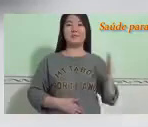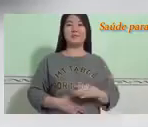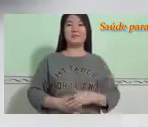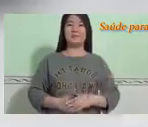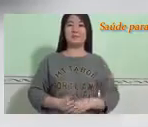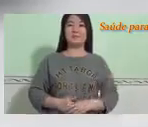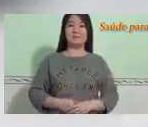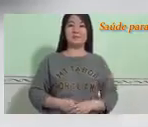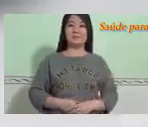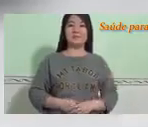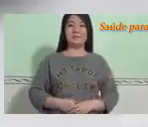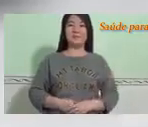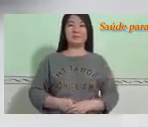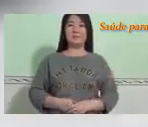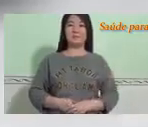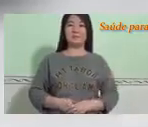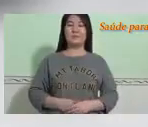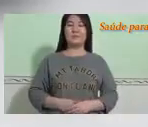de pulmão.